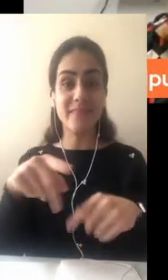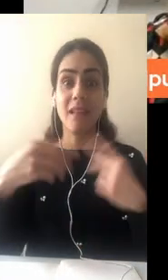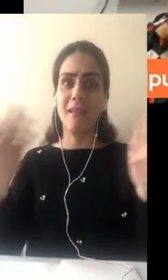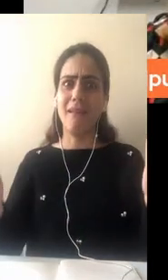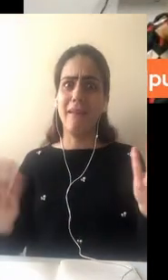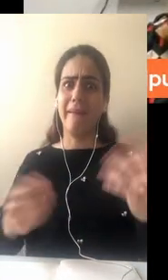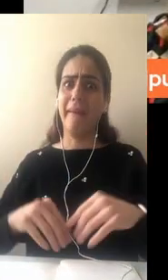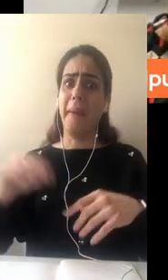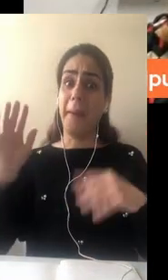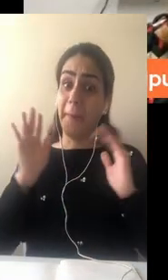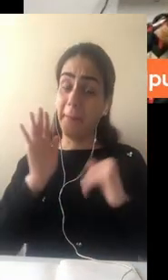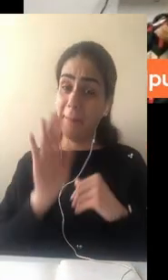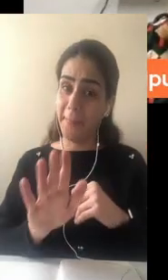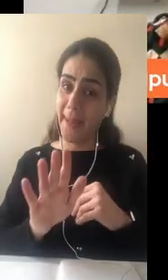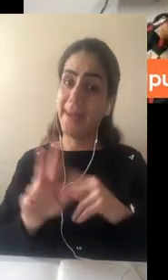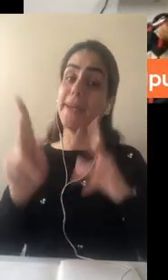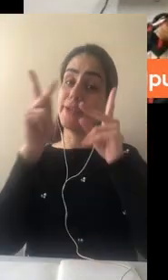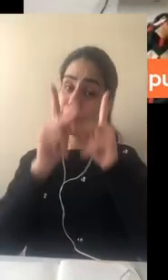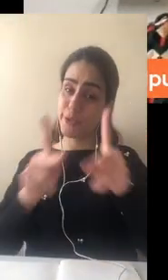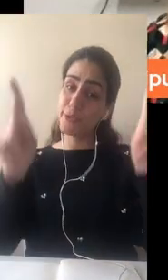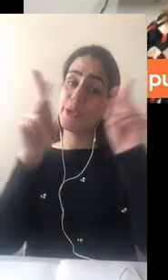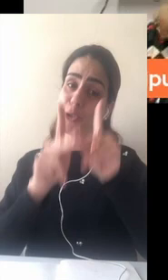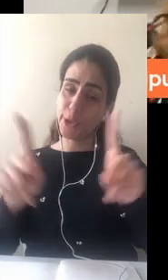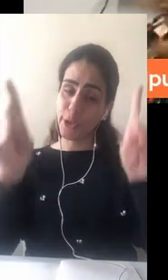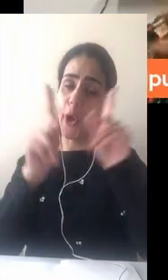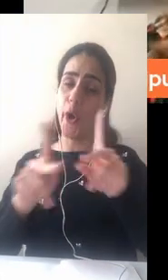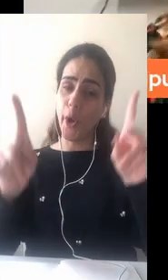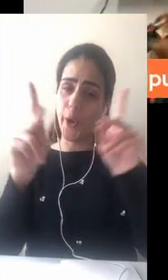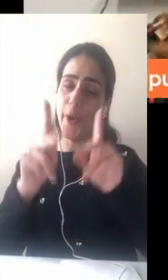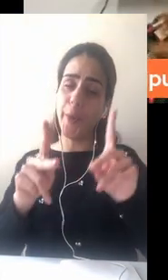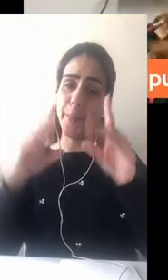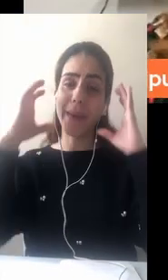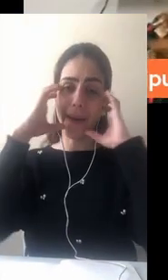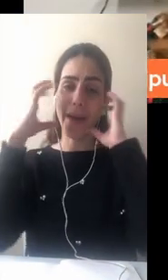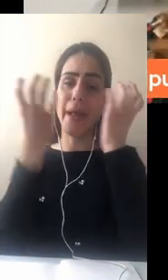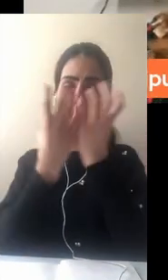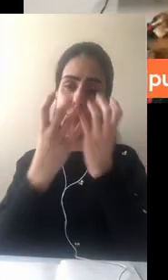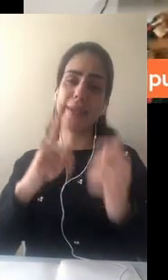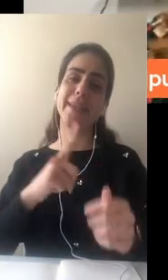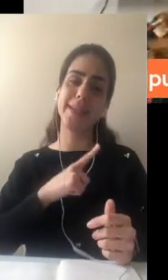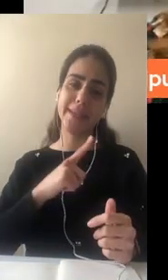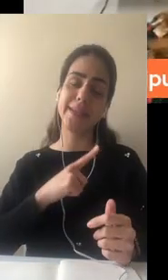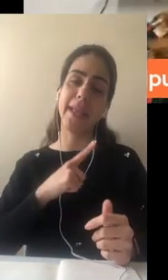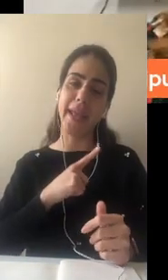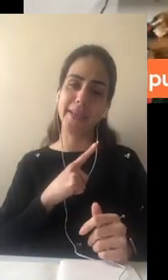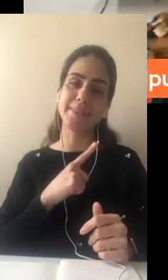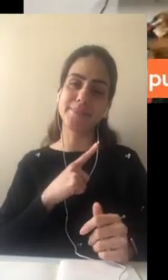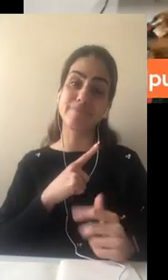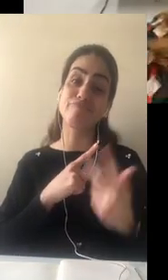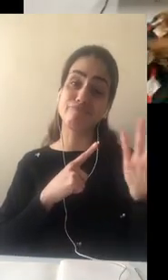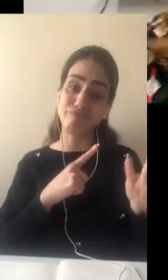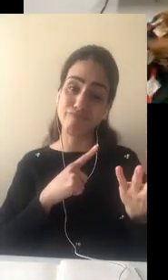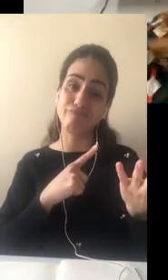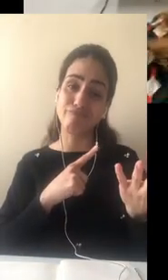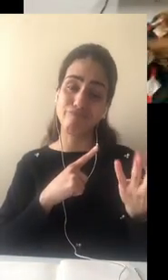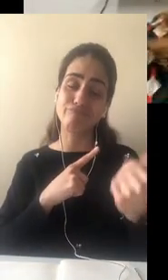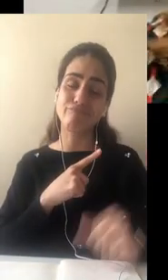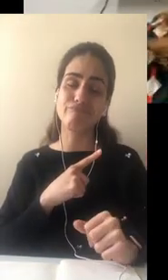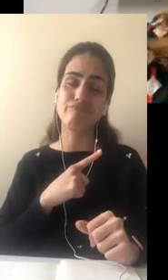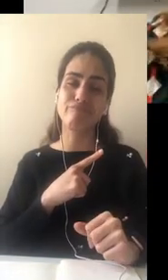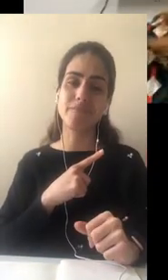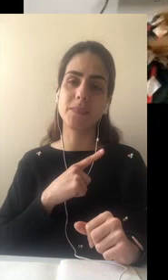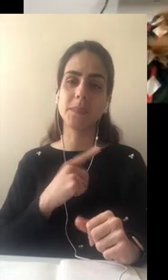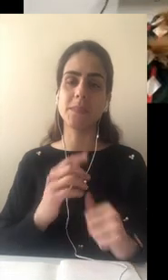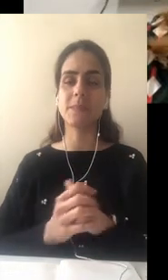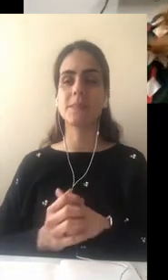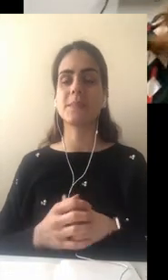próprios shoppings aderiram ao movimento e fazem rotas agora para as crianças pegarem doce dentro das lojas.